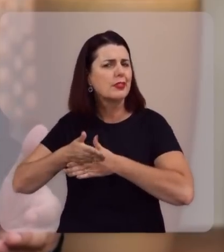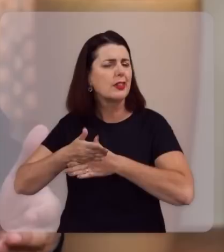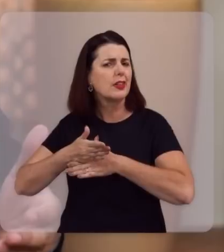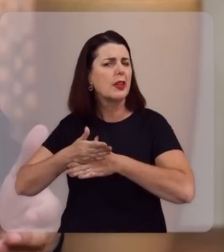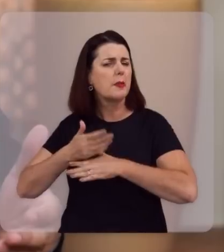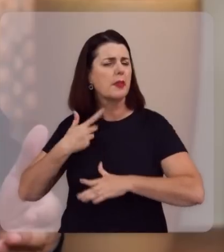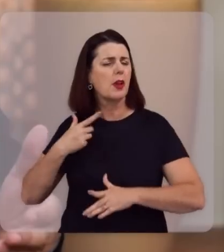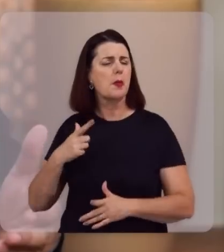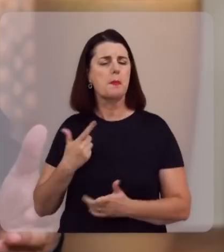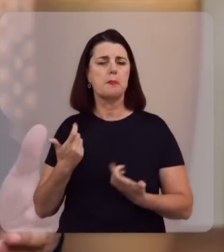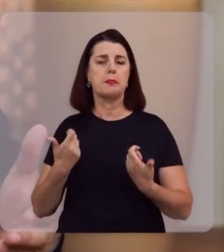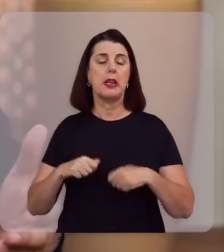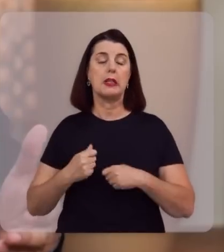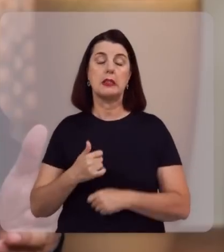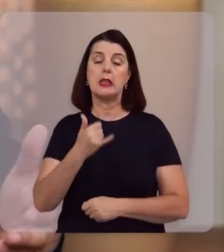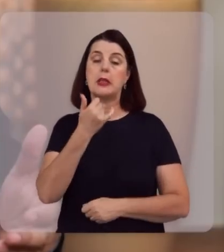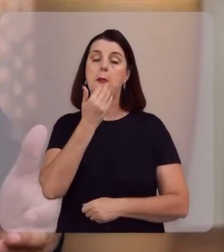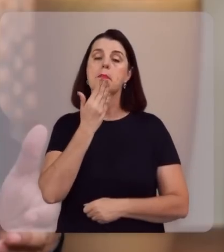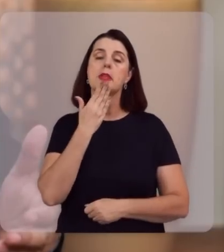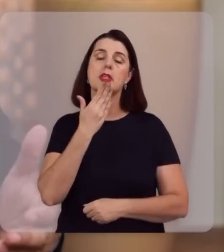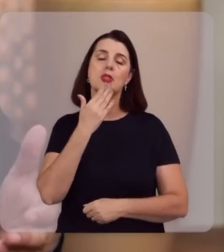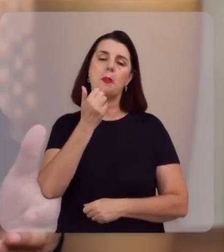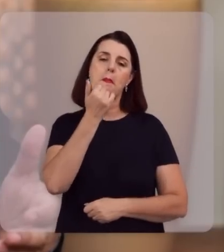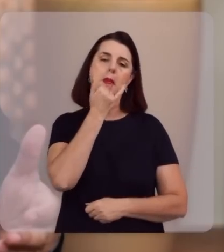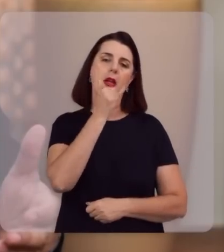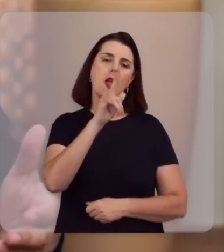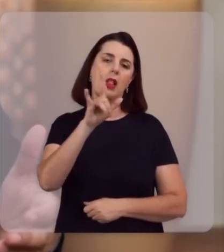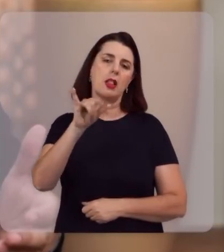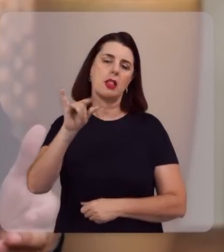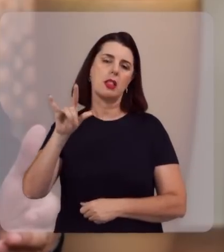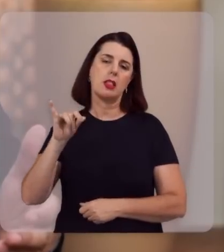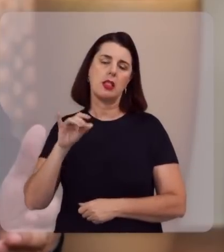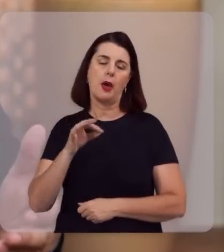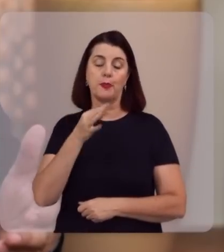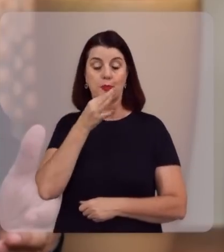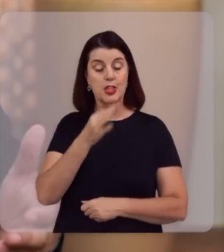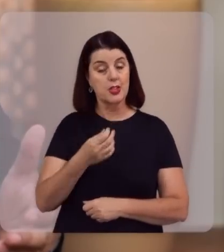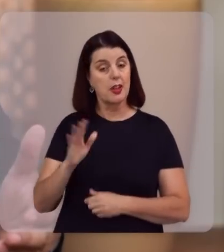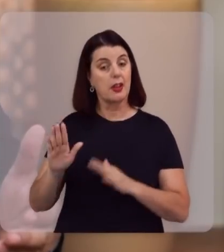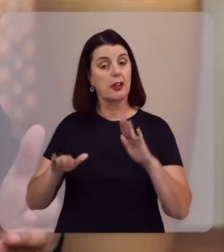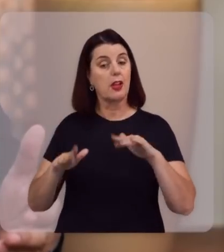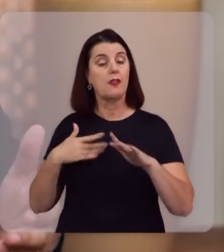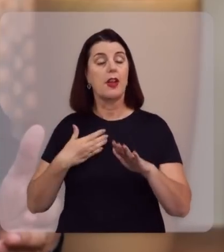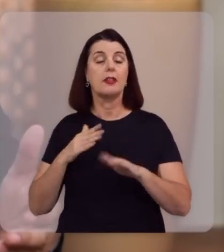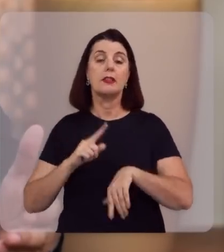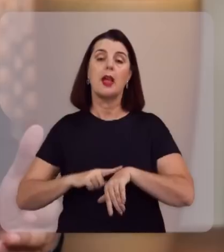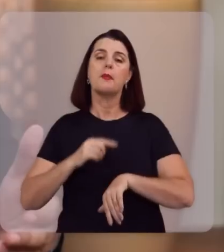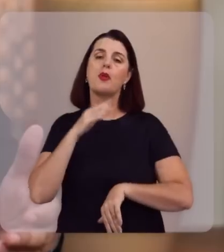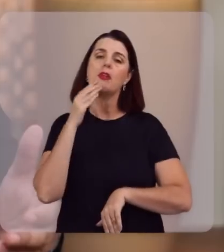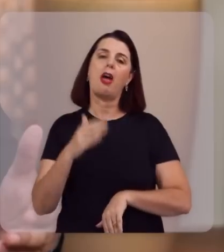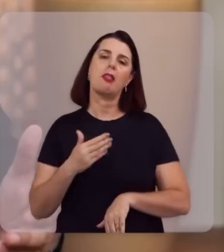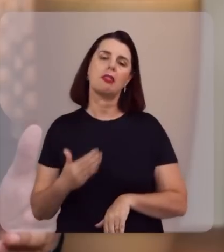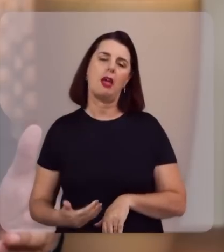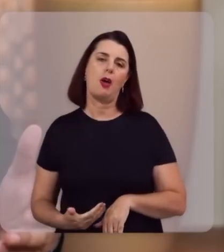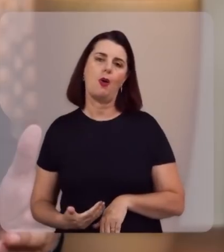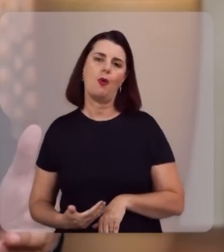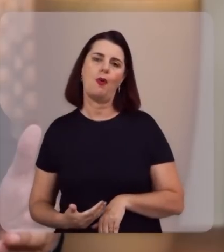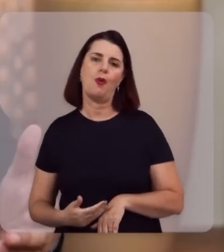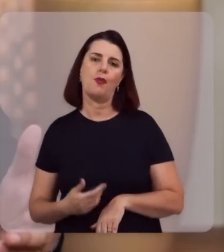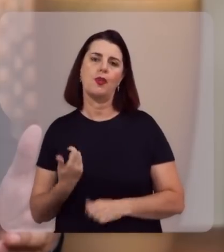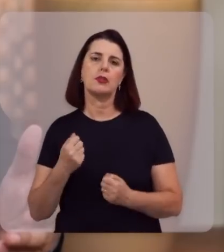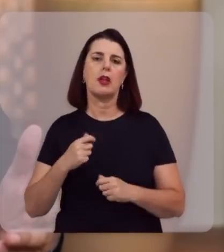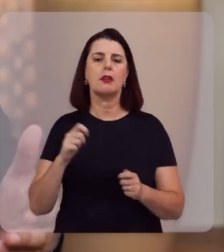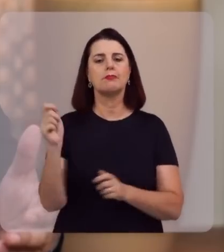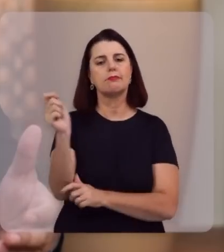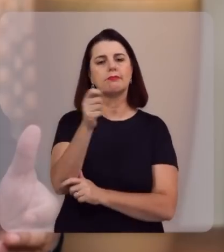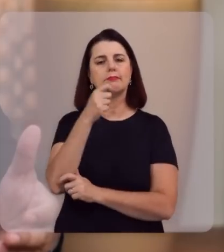mais incisivo do que deveria, deve pedir perdão. Fica a dica, talvez, para esse tempo do Natal, de que